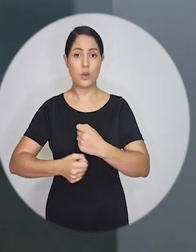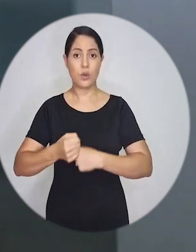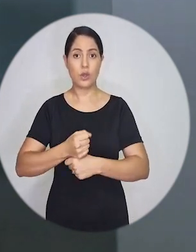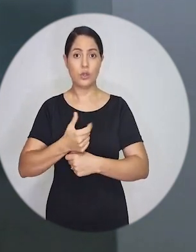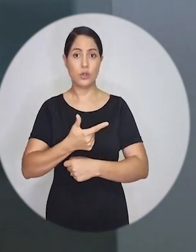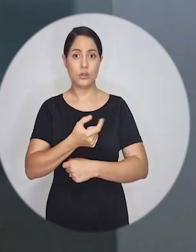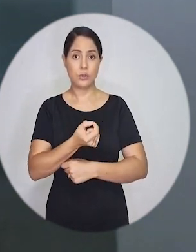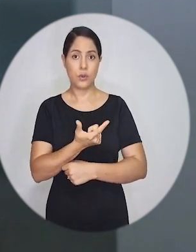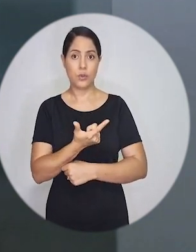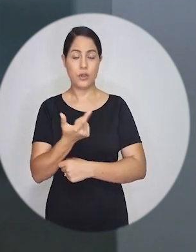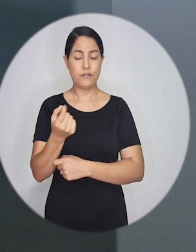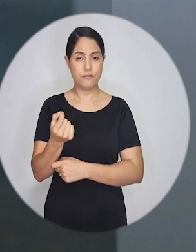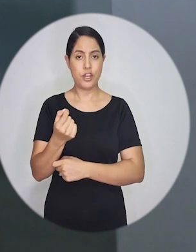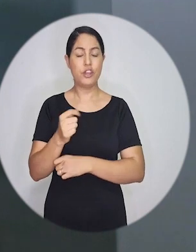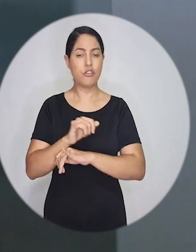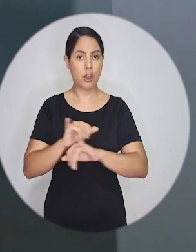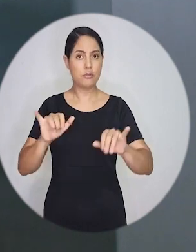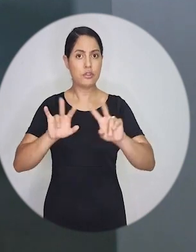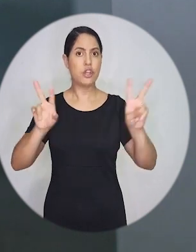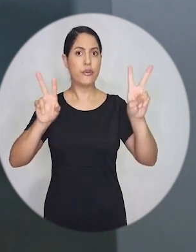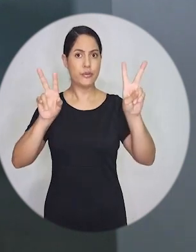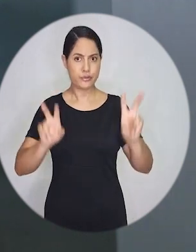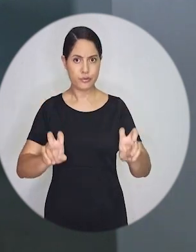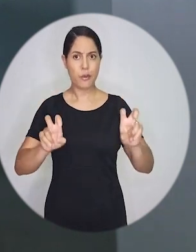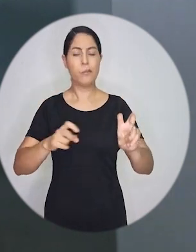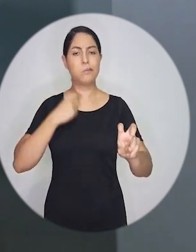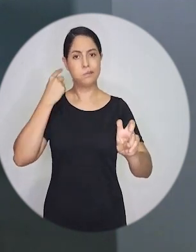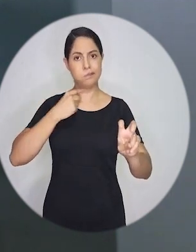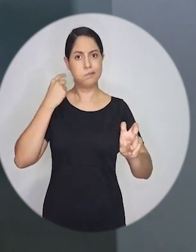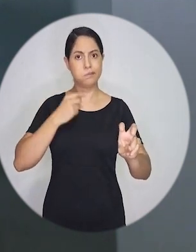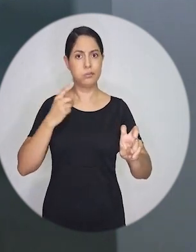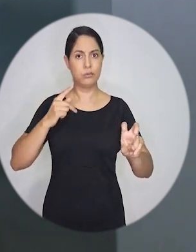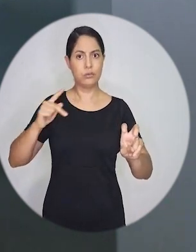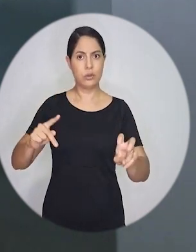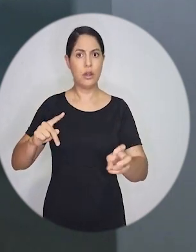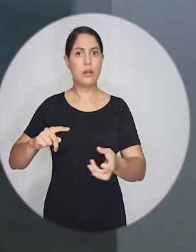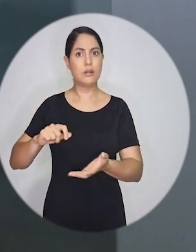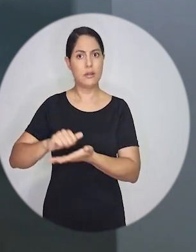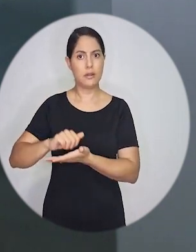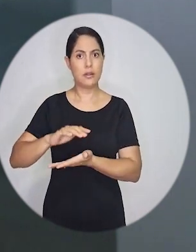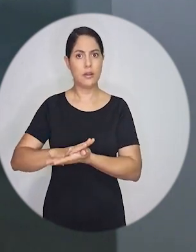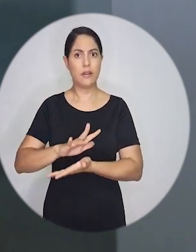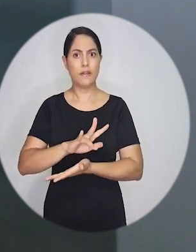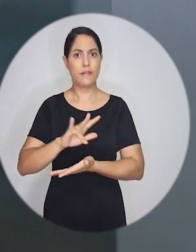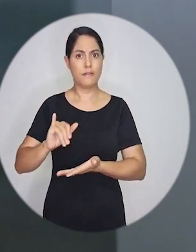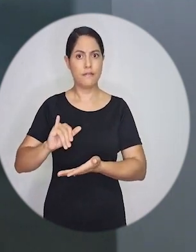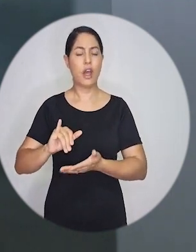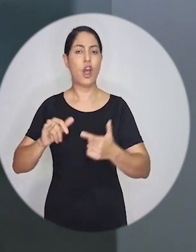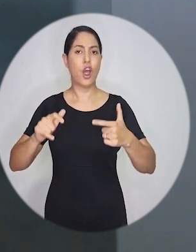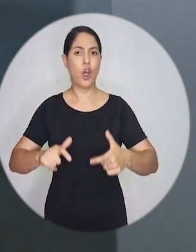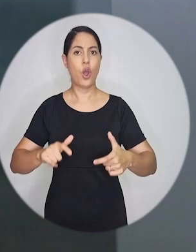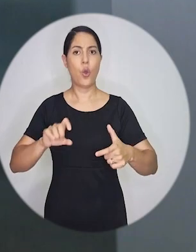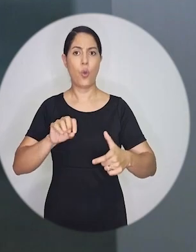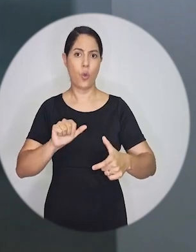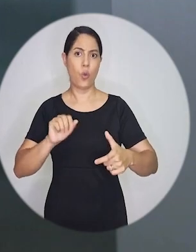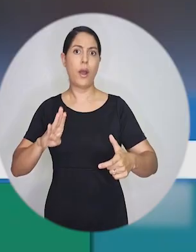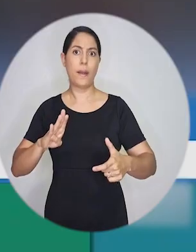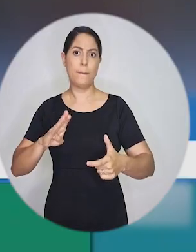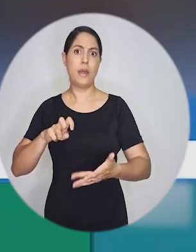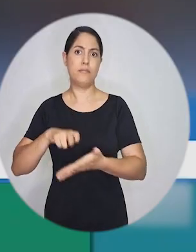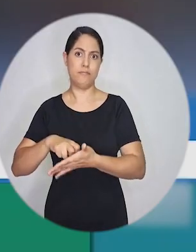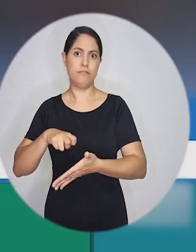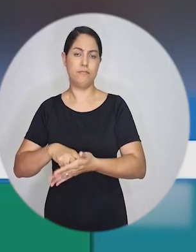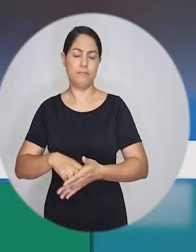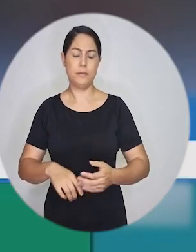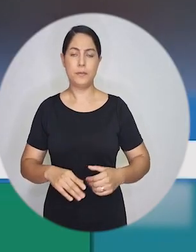Federal, determina ainda que os advogados passarão a responder pela infração na Ordem dos Advogados do Brasil.